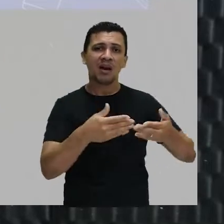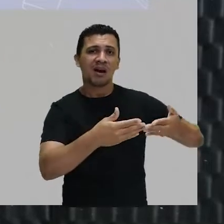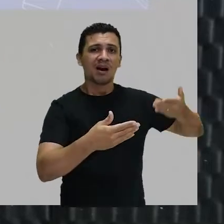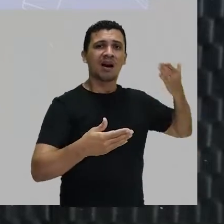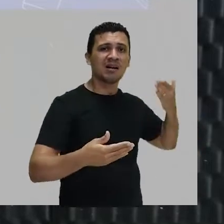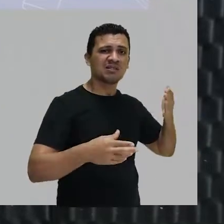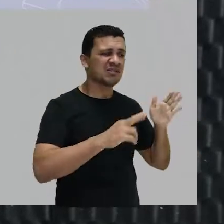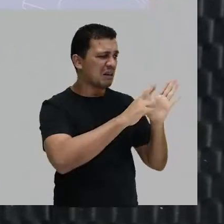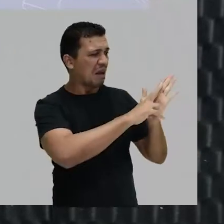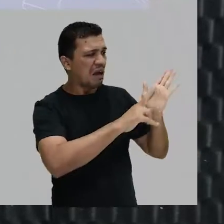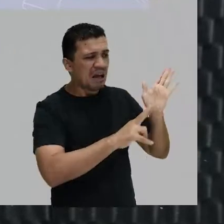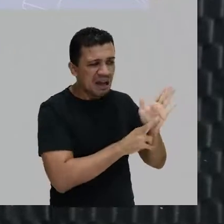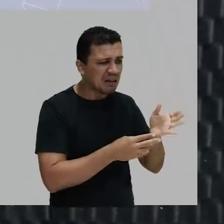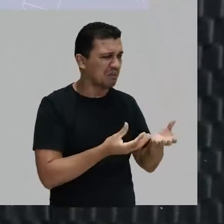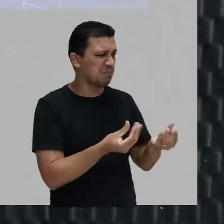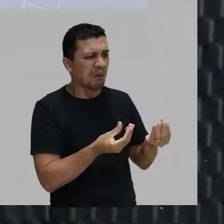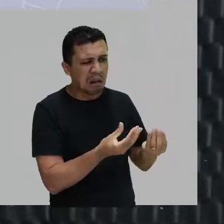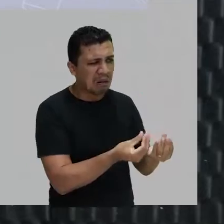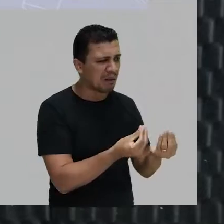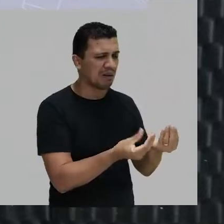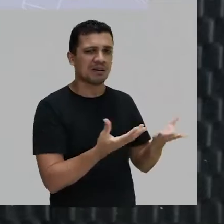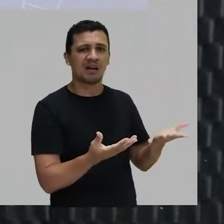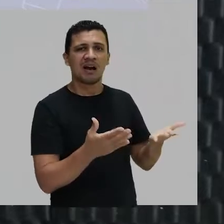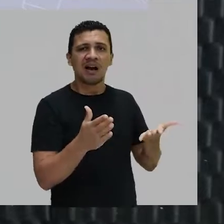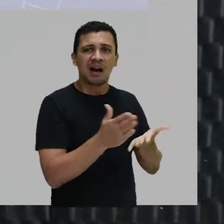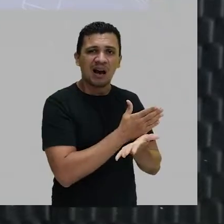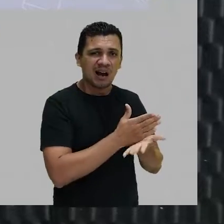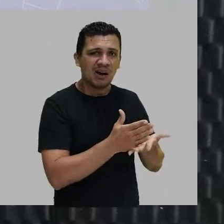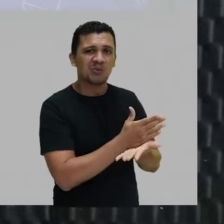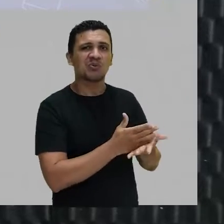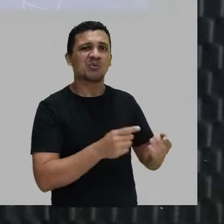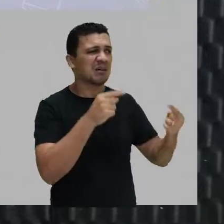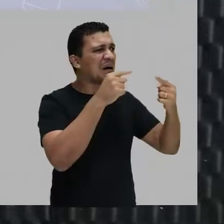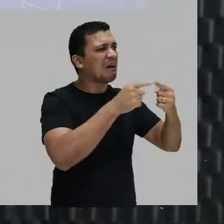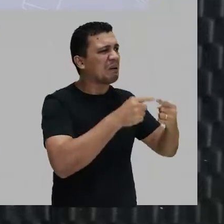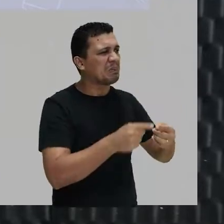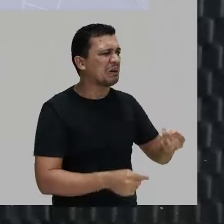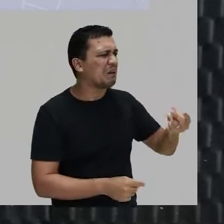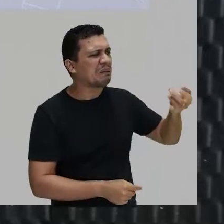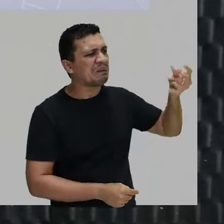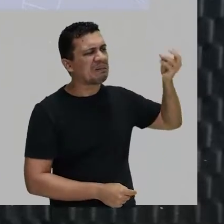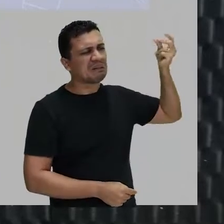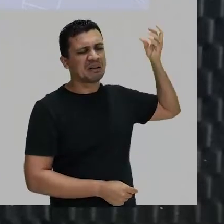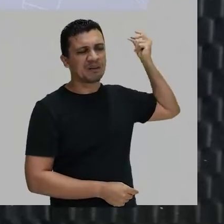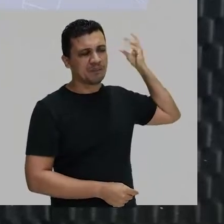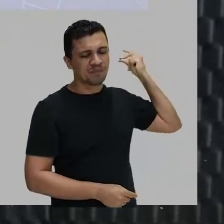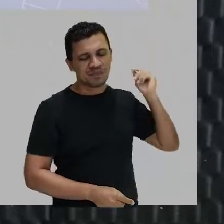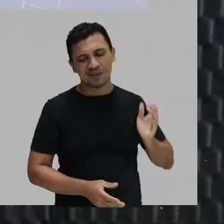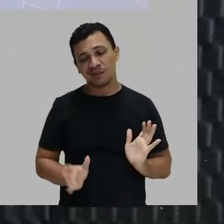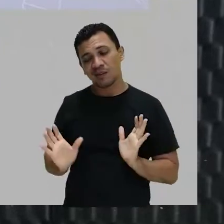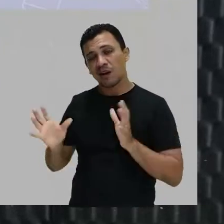muito convencional, chega ao ponto de ser, em alguns casos, arcaico. E aí vem um grupo que muda o cenário, não tem